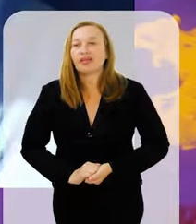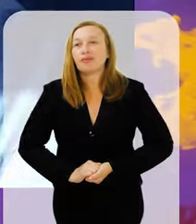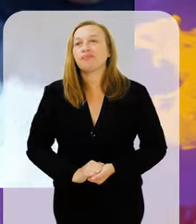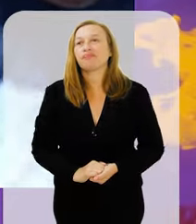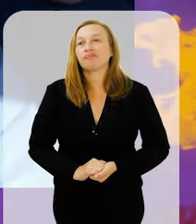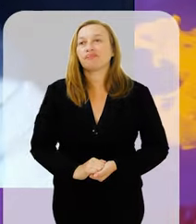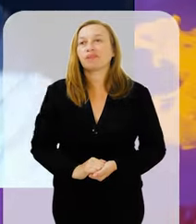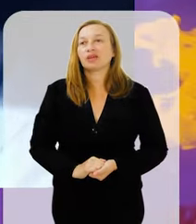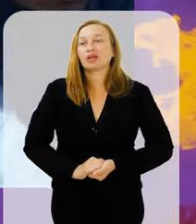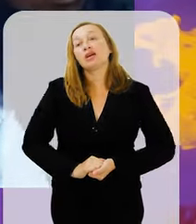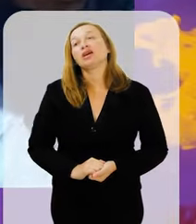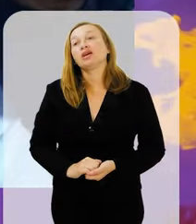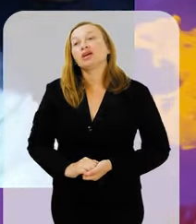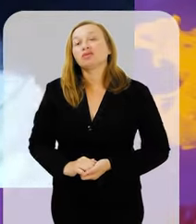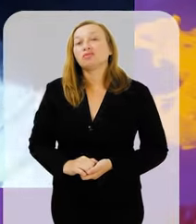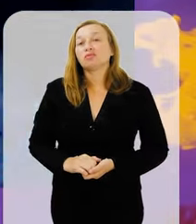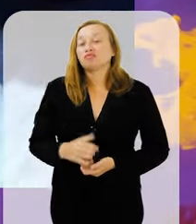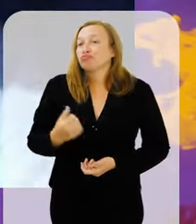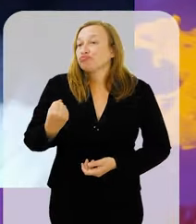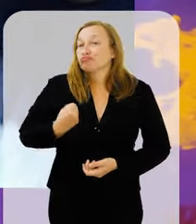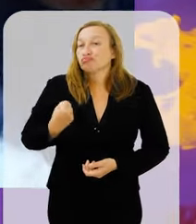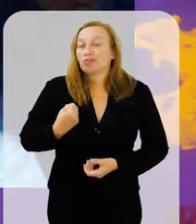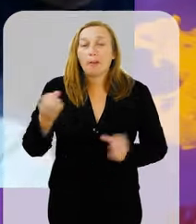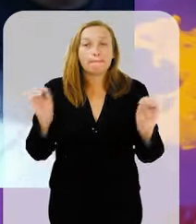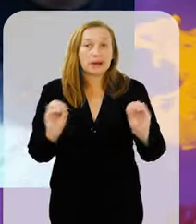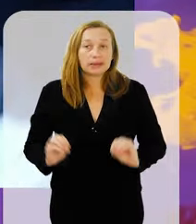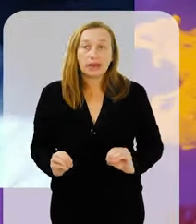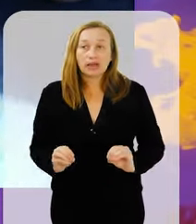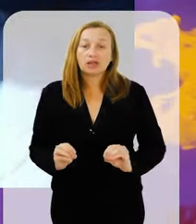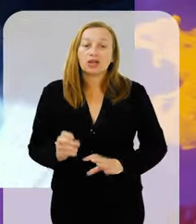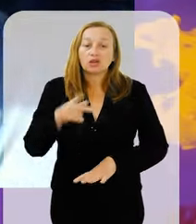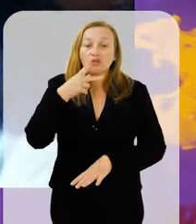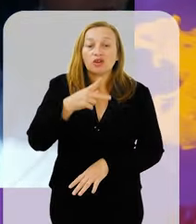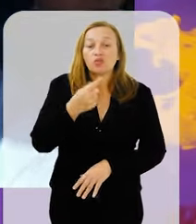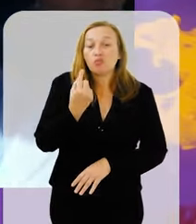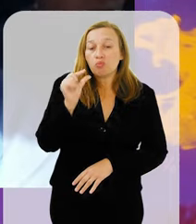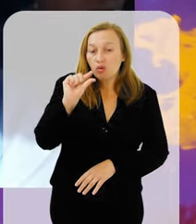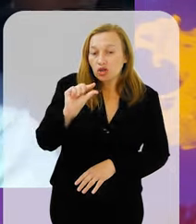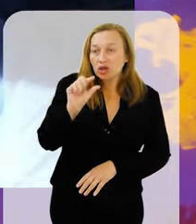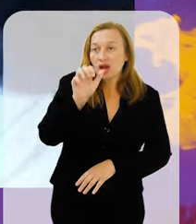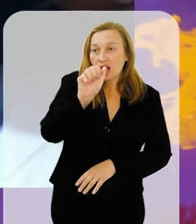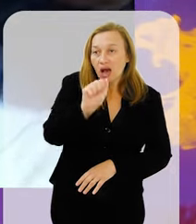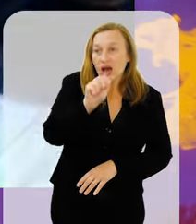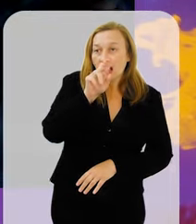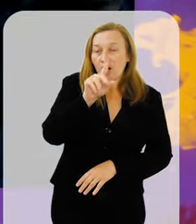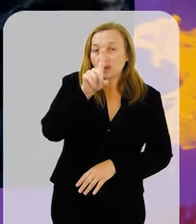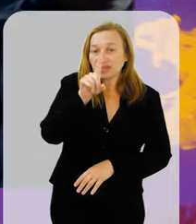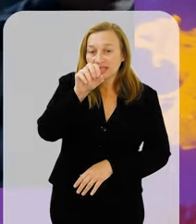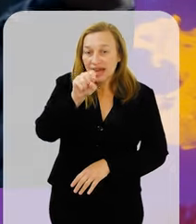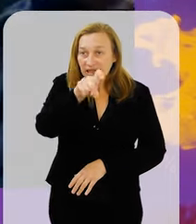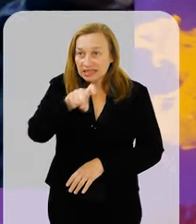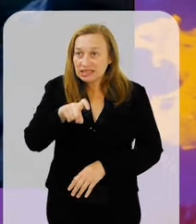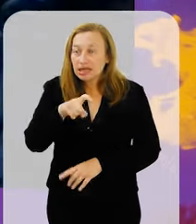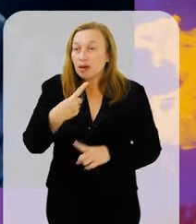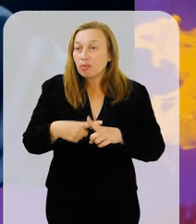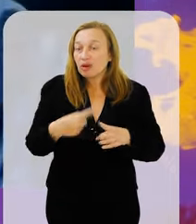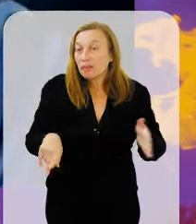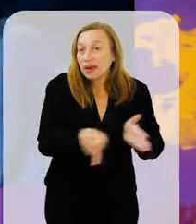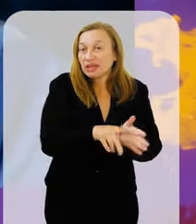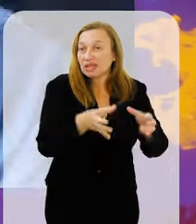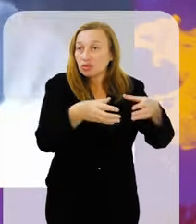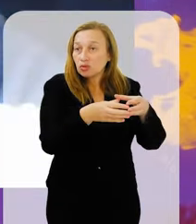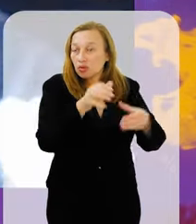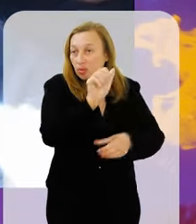absurdamente menor, né? Que não fazia um ponto no campeonato. Sim. Então, eu tô te falando um pouquinho do Audax, tá, Rui? Porque faz parte da Série A2. Hoje,